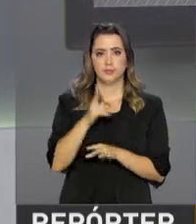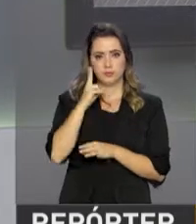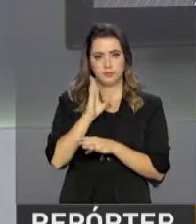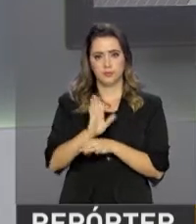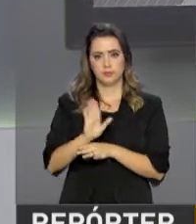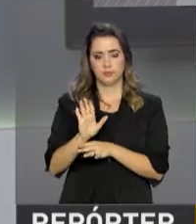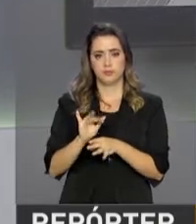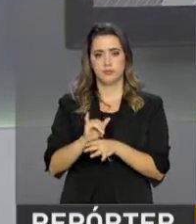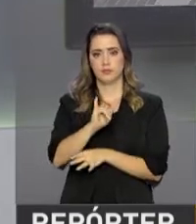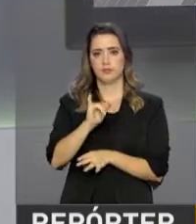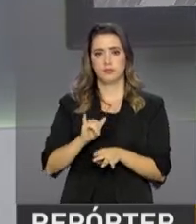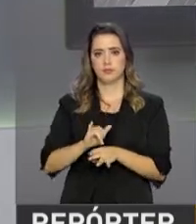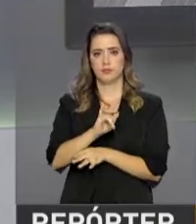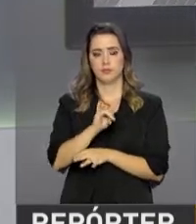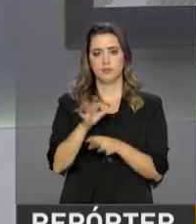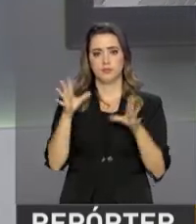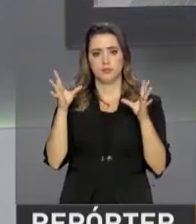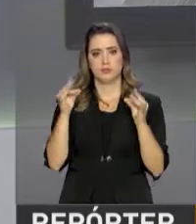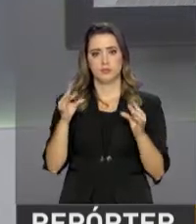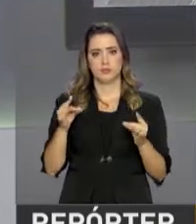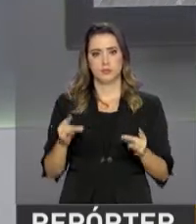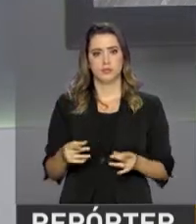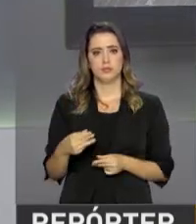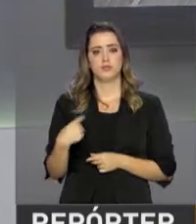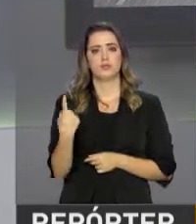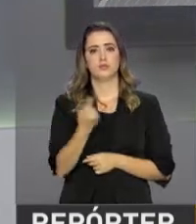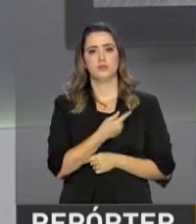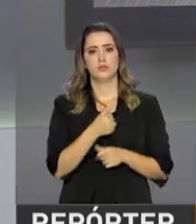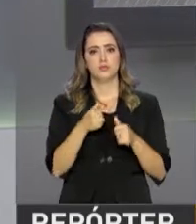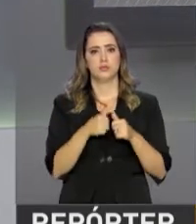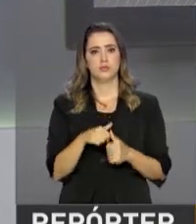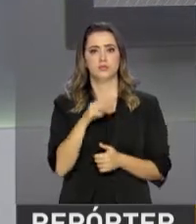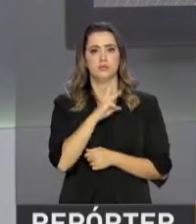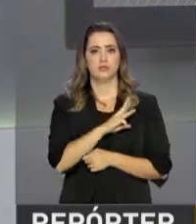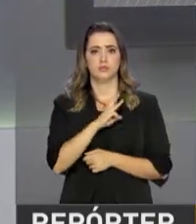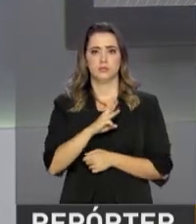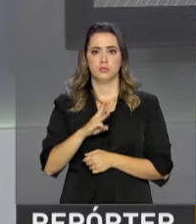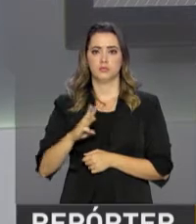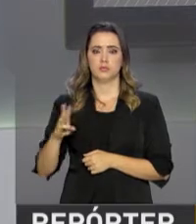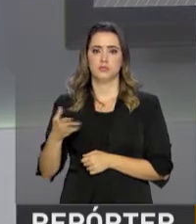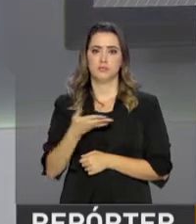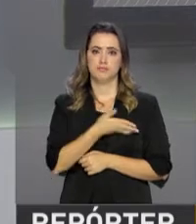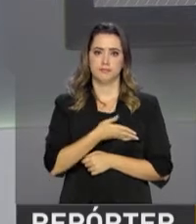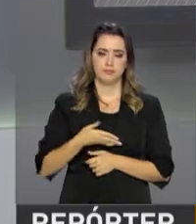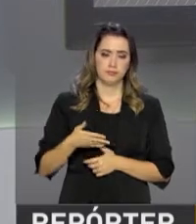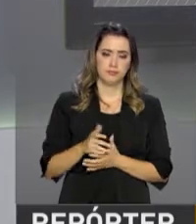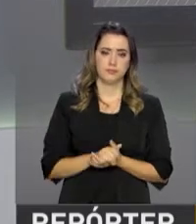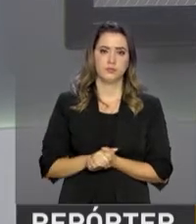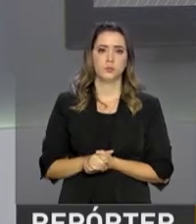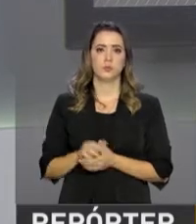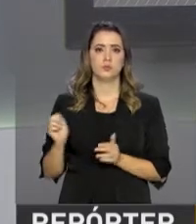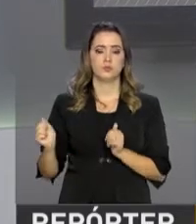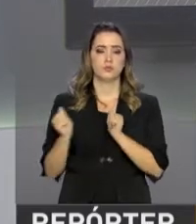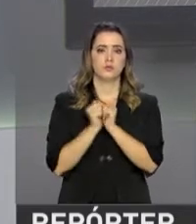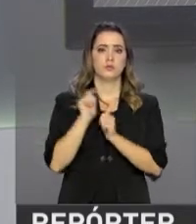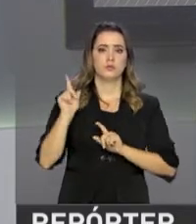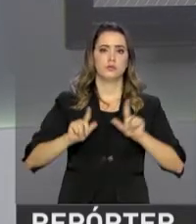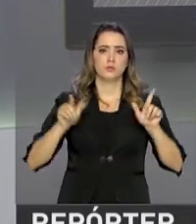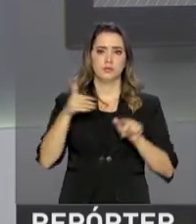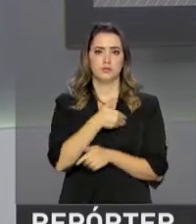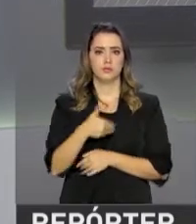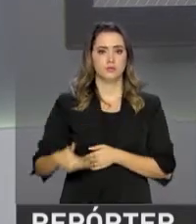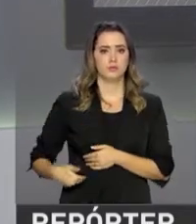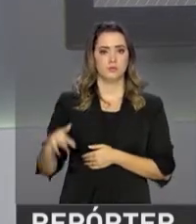aqui. Você pode rever as reportagens no YouTube. E toda a nossa programação também está na página da NBR na internet. Continue com a